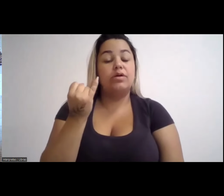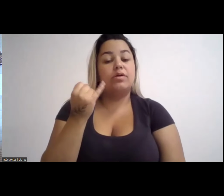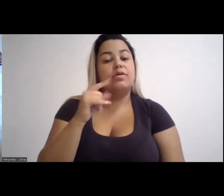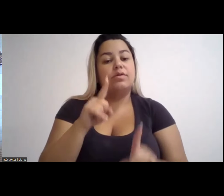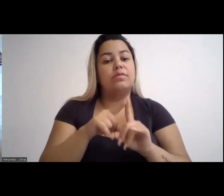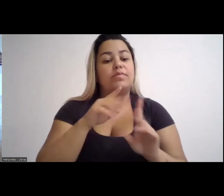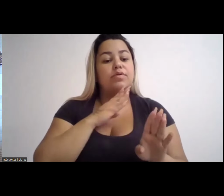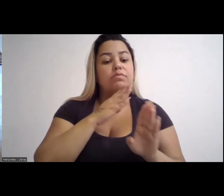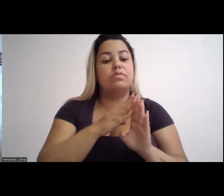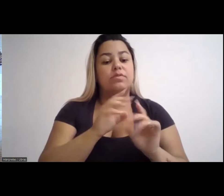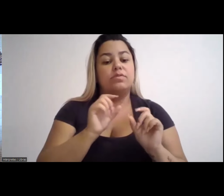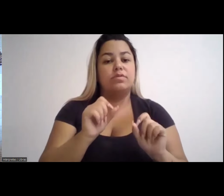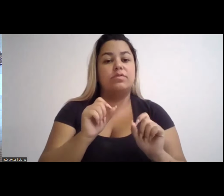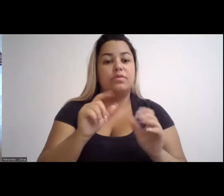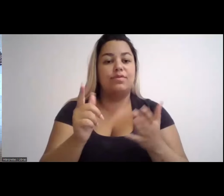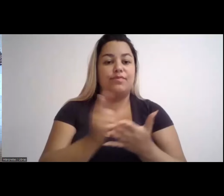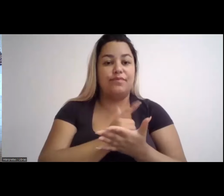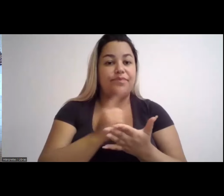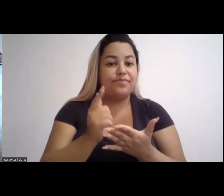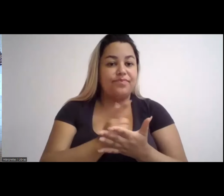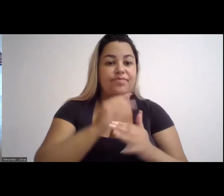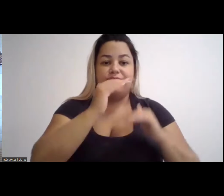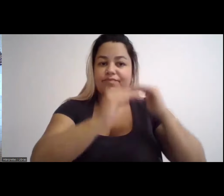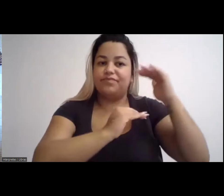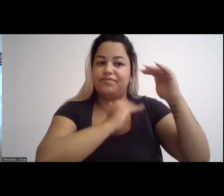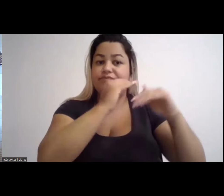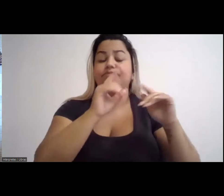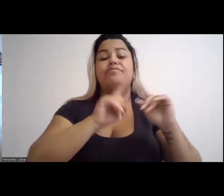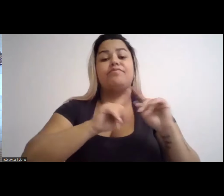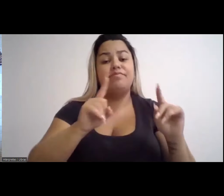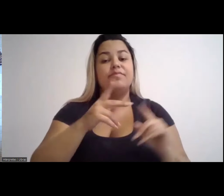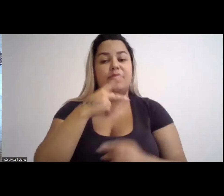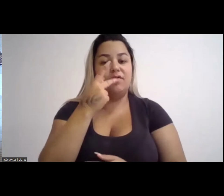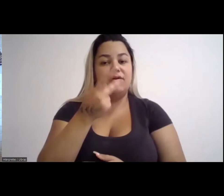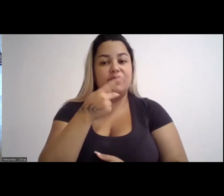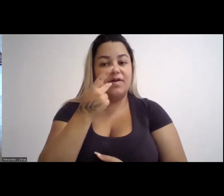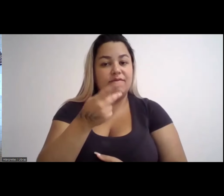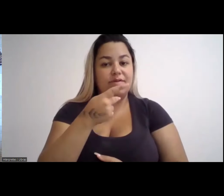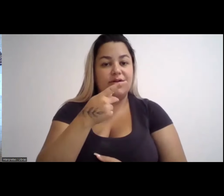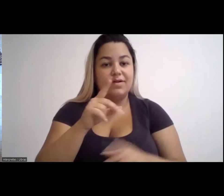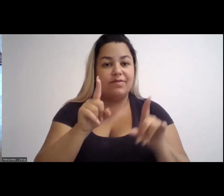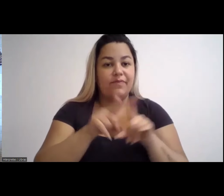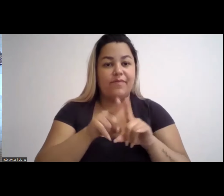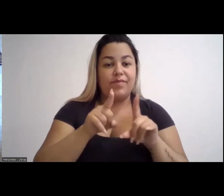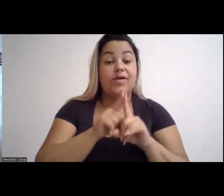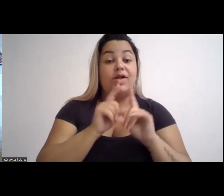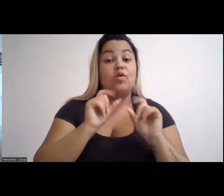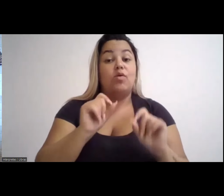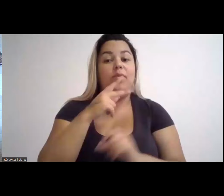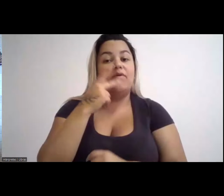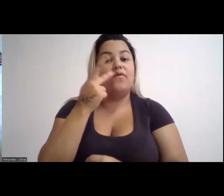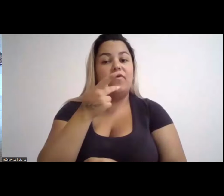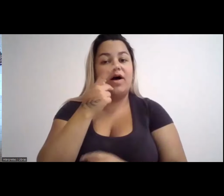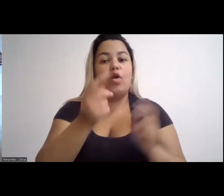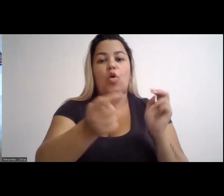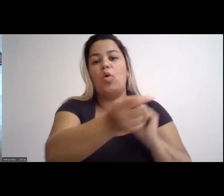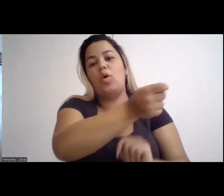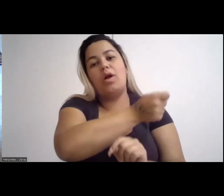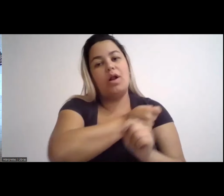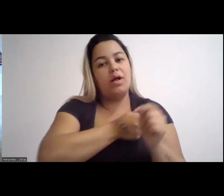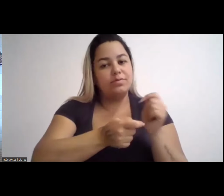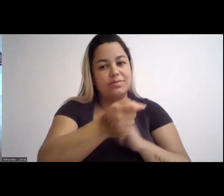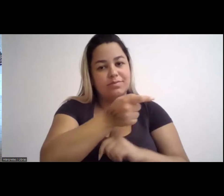que eu trato no livro e que eu não vou desenvolver aqui, mas que eu quero citar para vocês quando eu me refiro à economia criativa